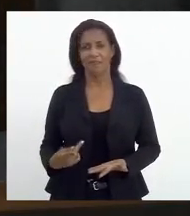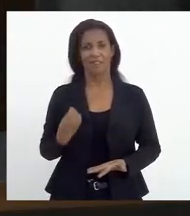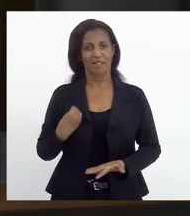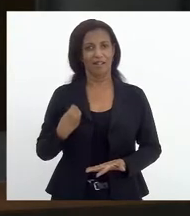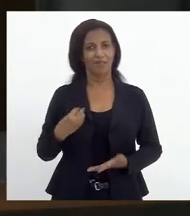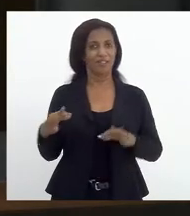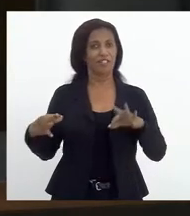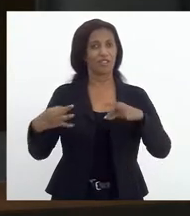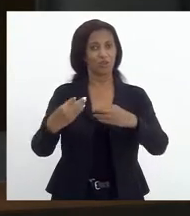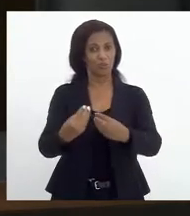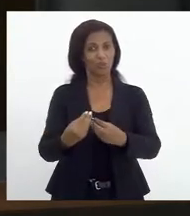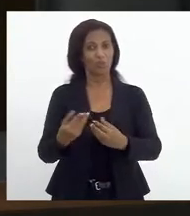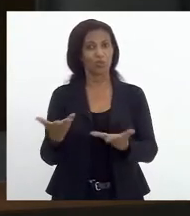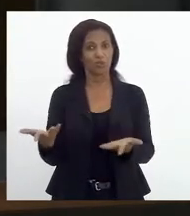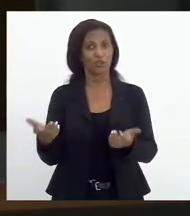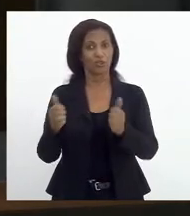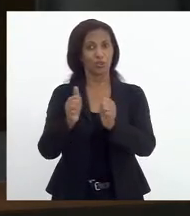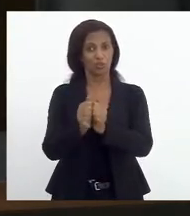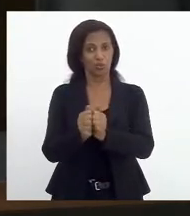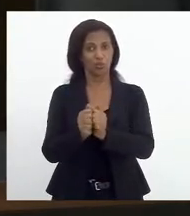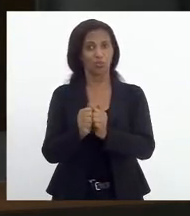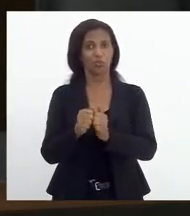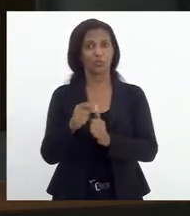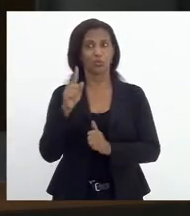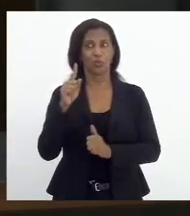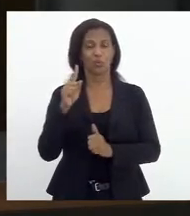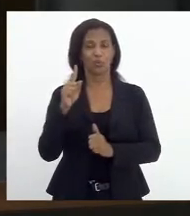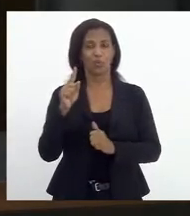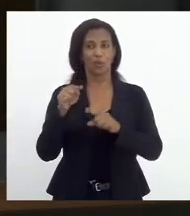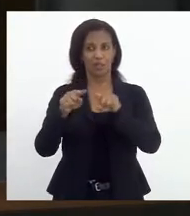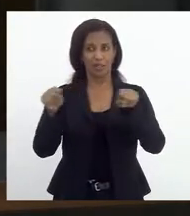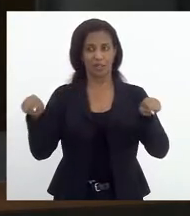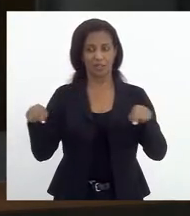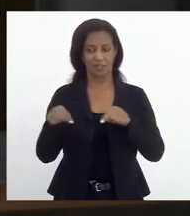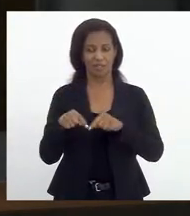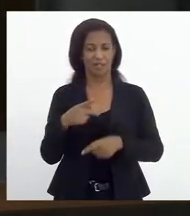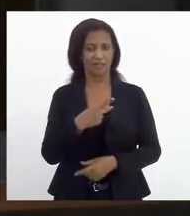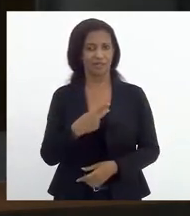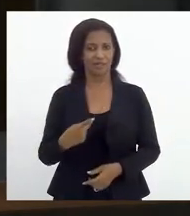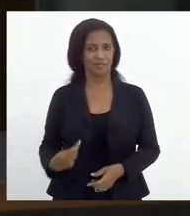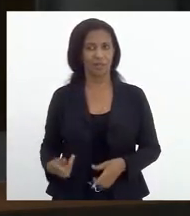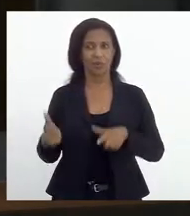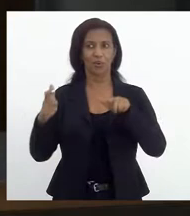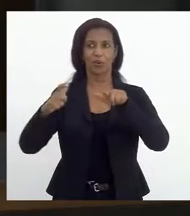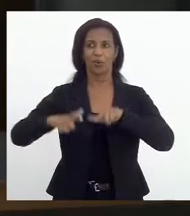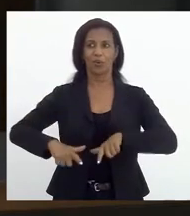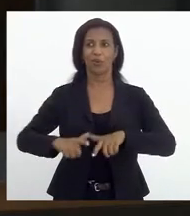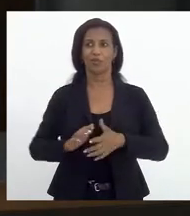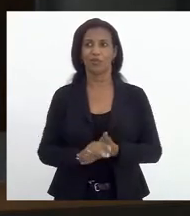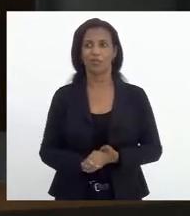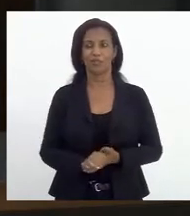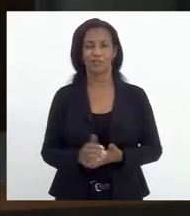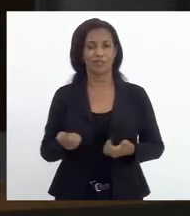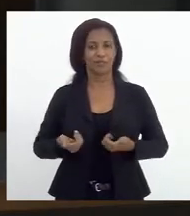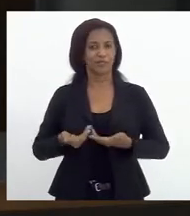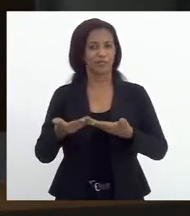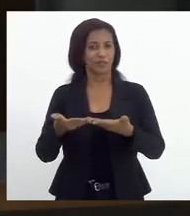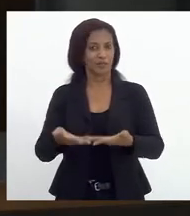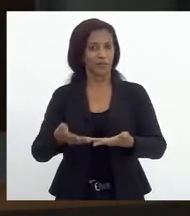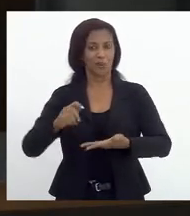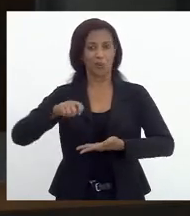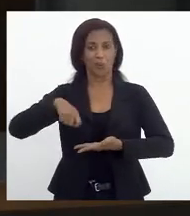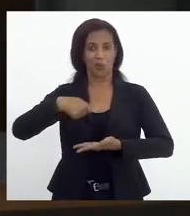parlamentares que puderam estar conosco agora há pouco, lá no 8º andar, no gabinete da presidência, onde nos foi oferecido